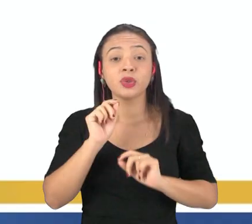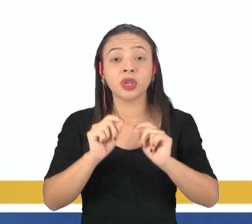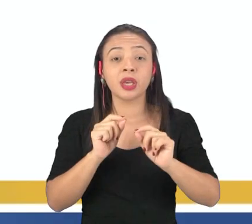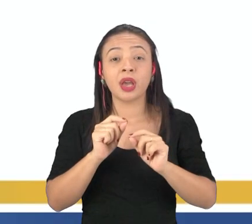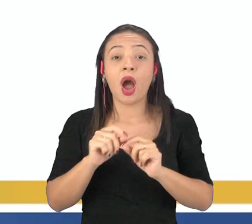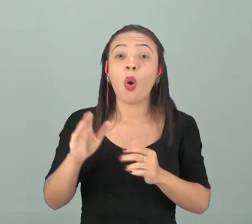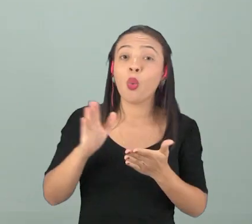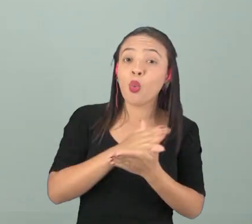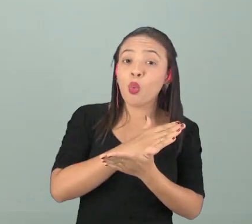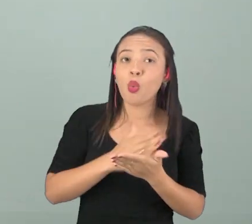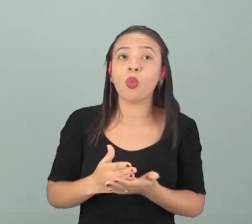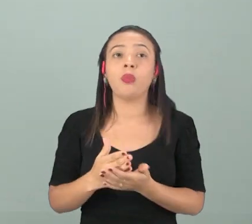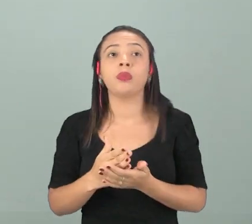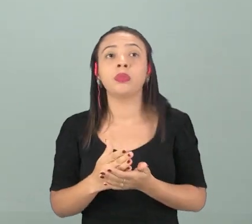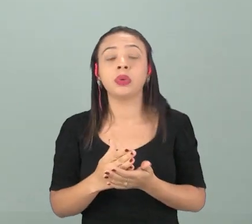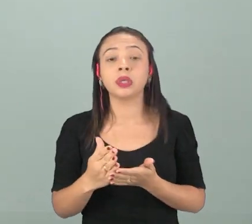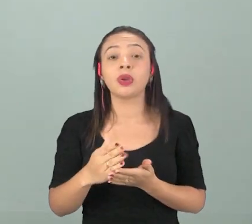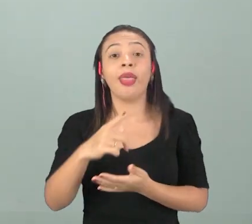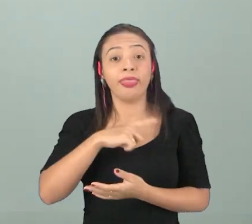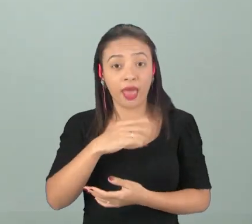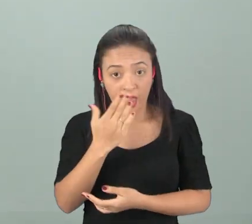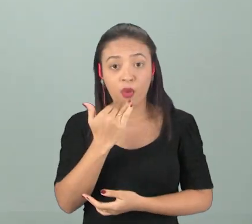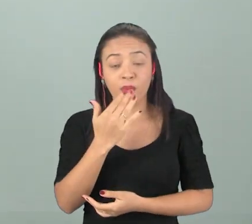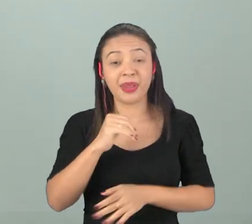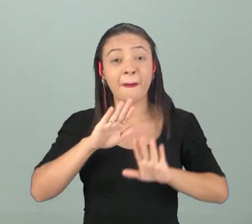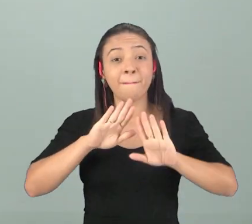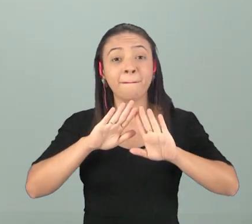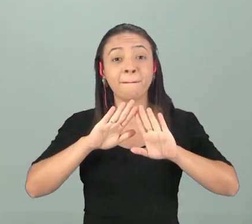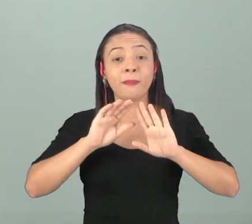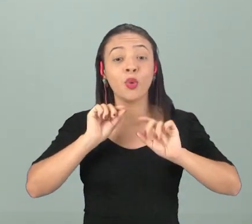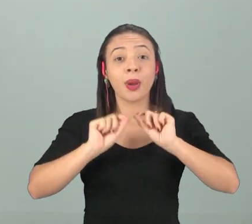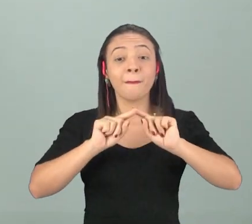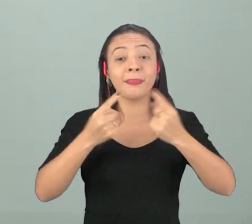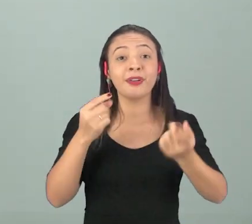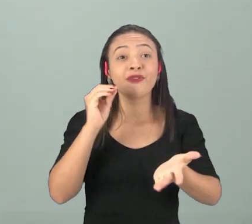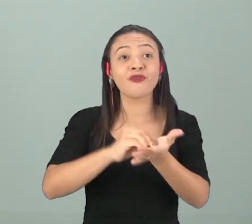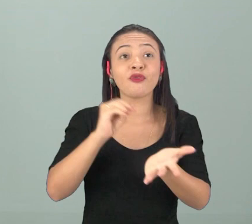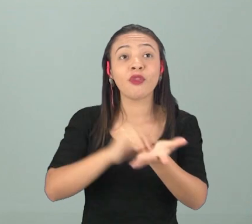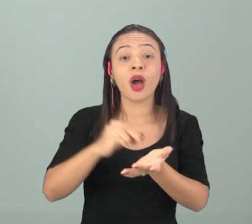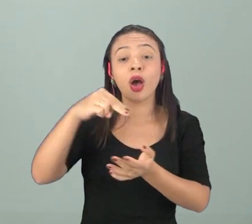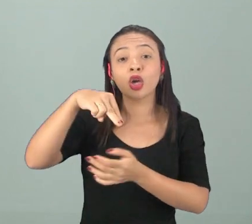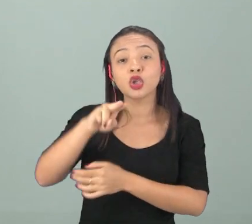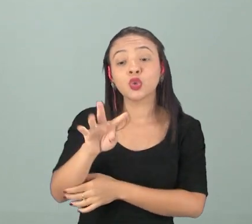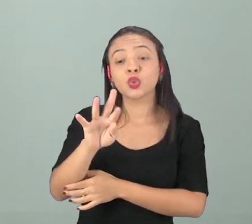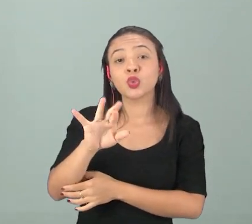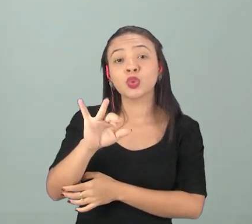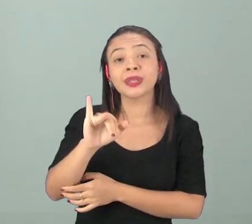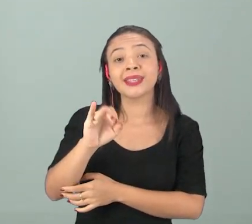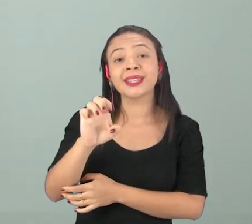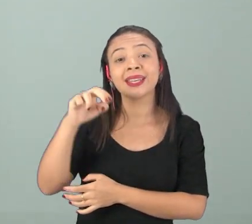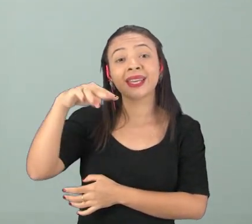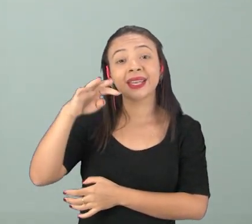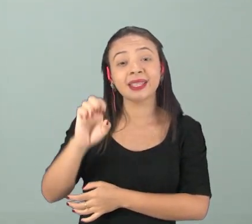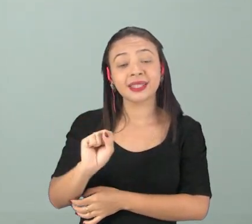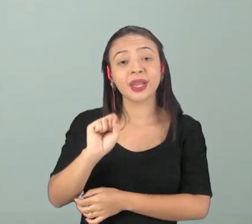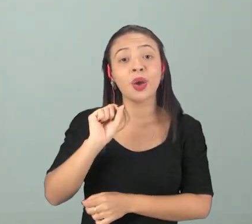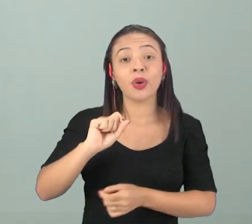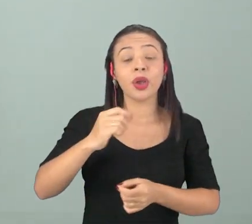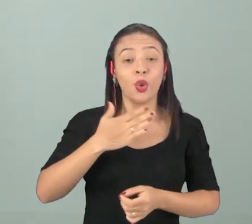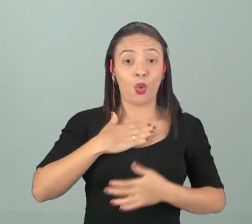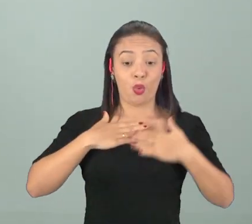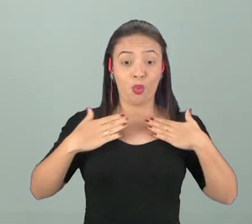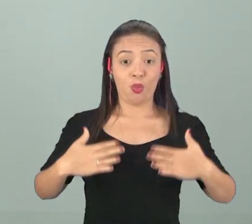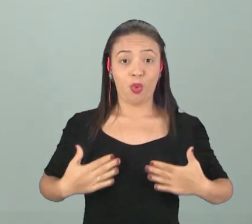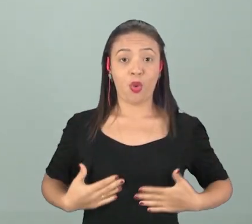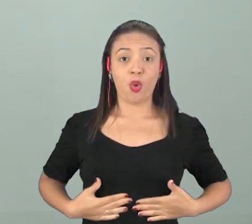forma de alimento necessariamente conta com nutriente. Nutriente é aquela parte que eu vou retirar do alimento. É